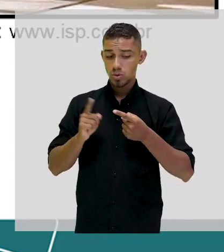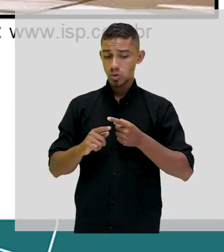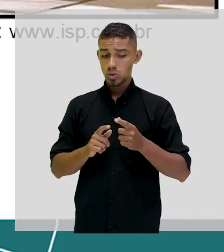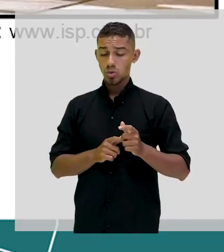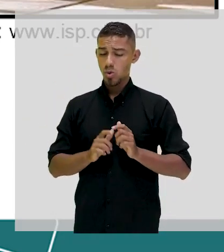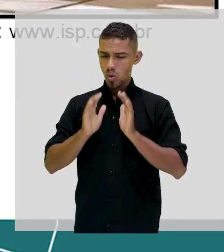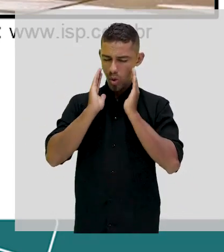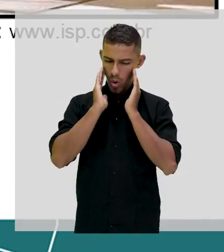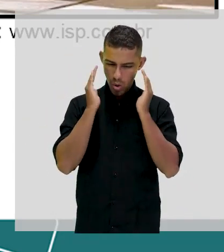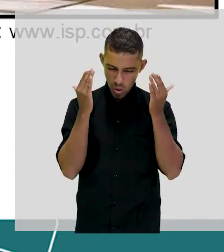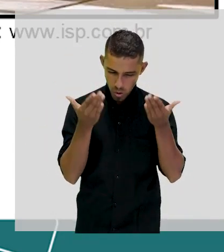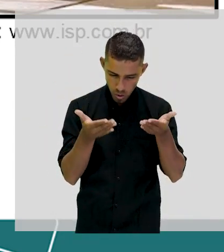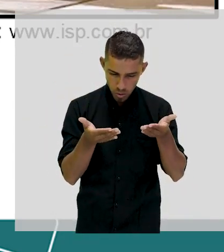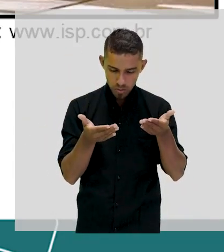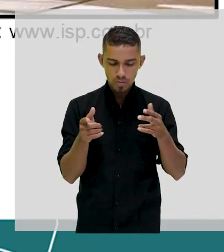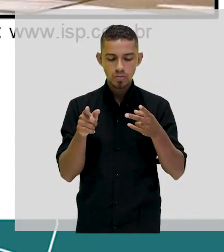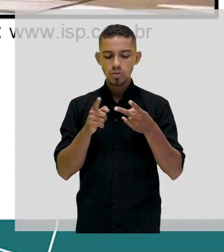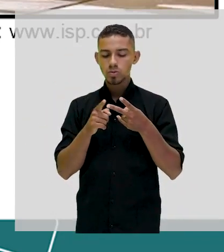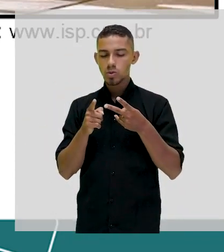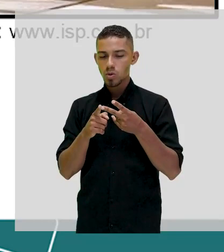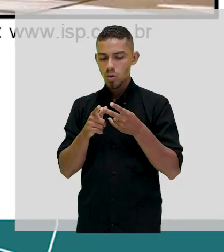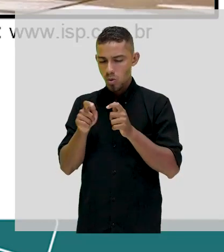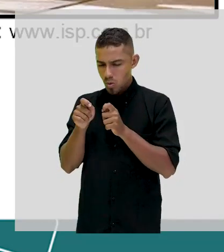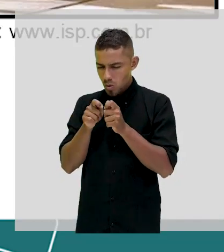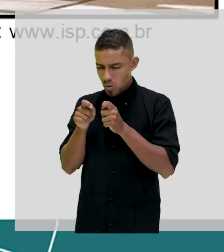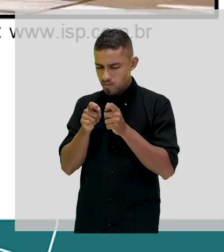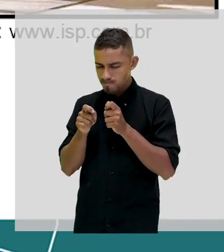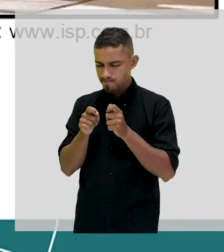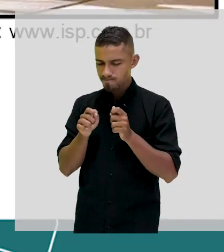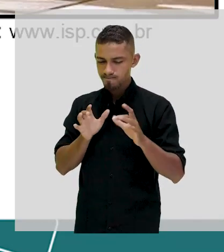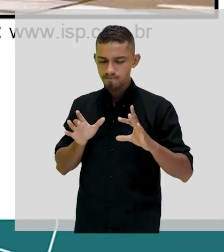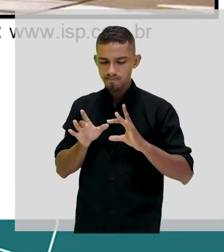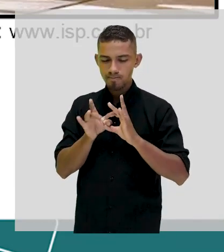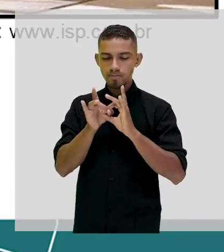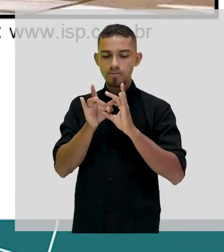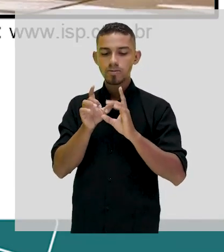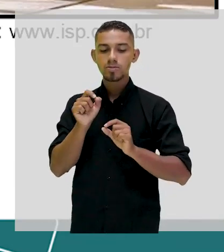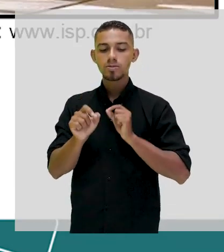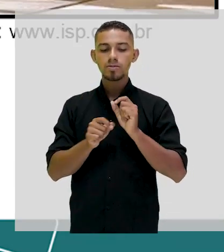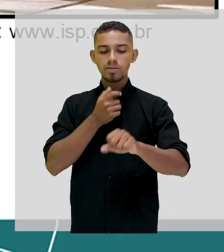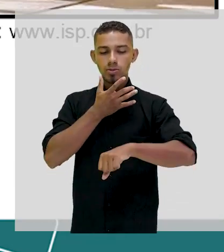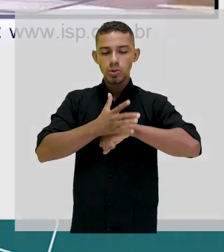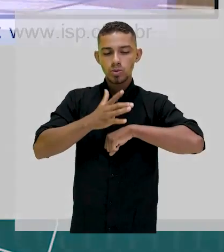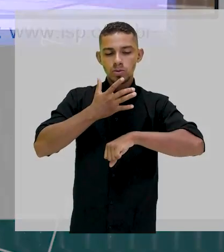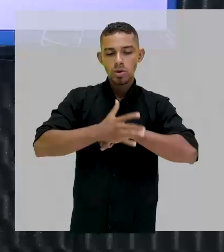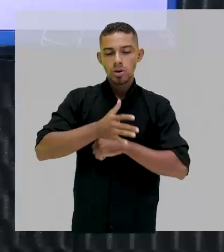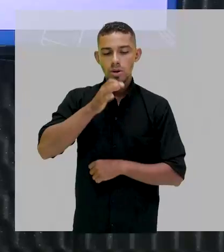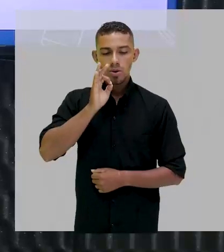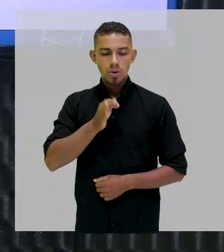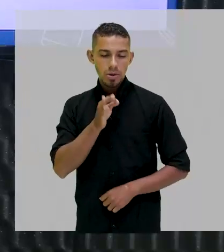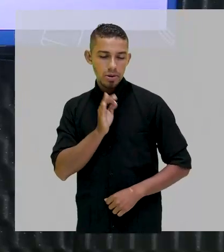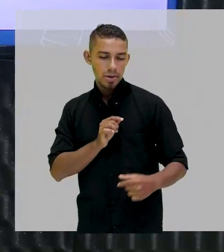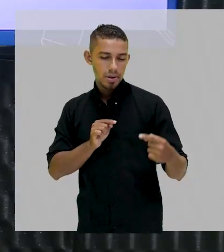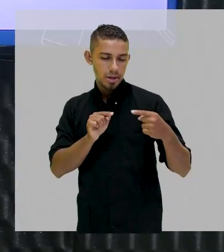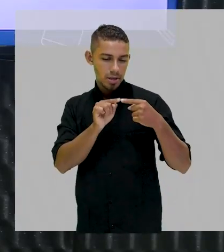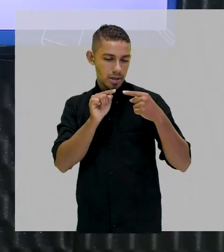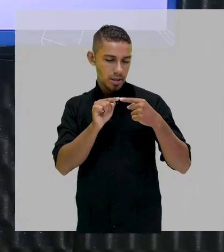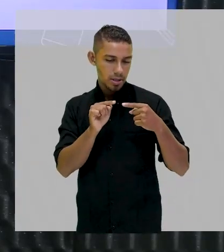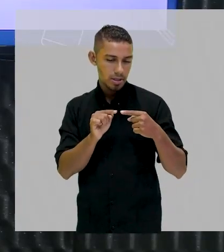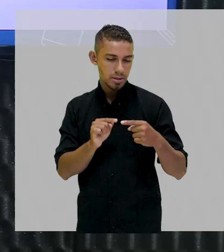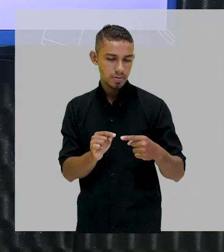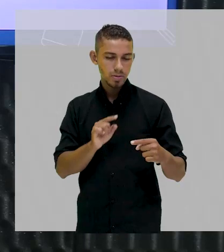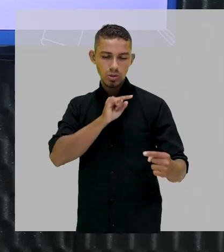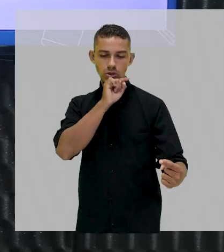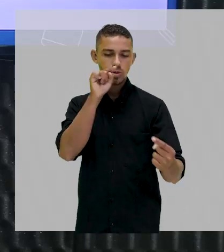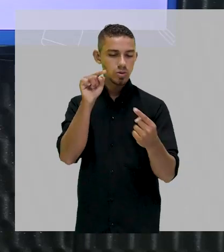a concentração e controle. A precisão está relacionada à execução correta e objetiva